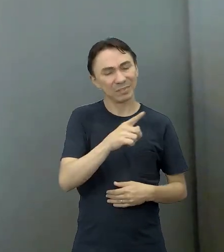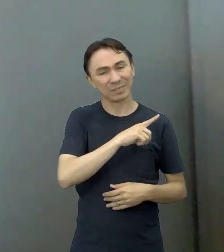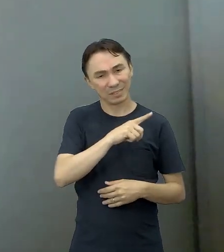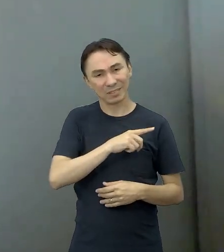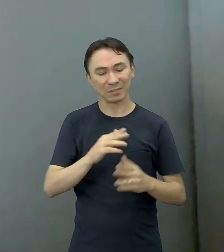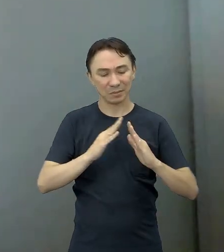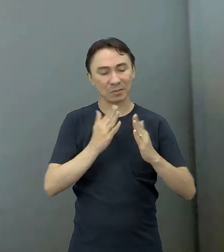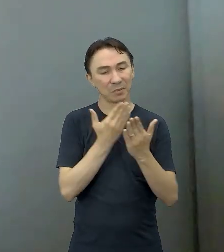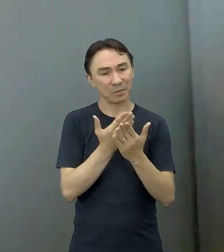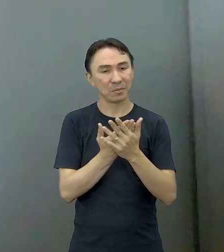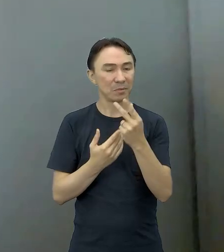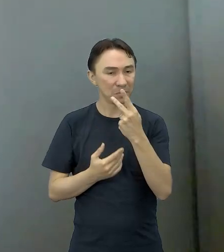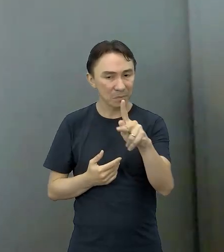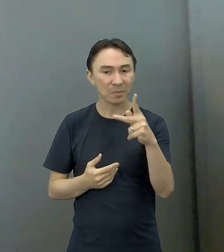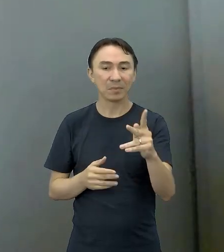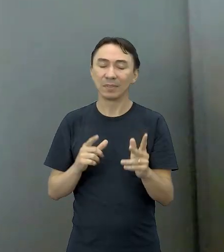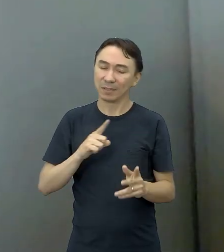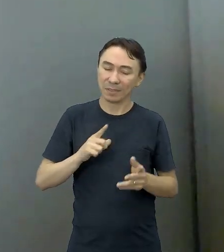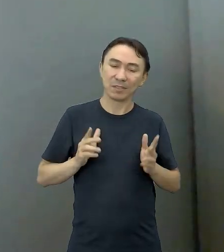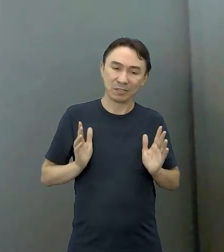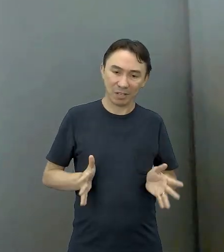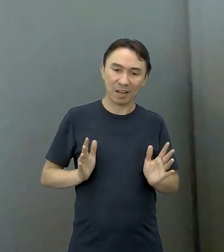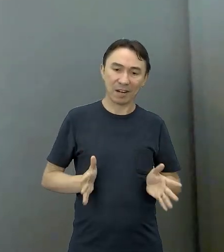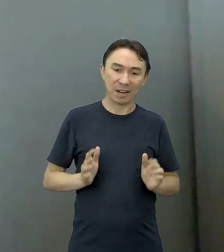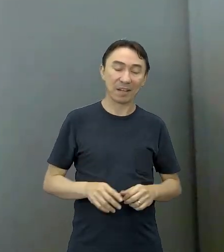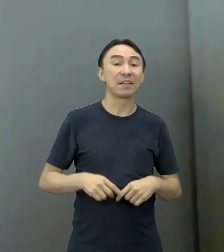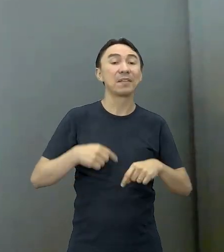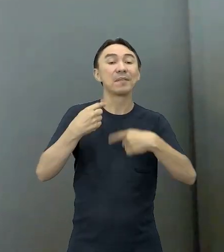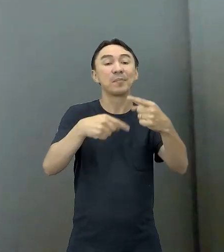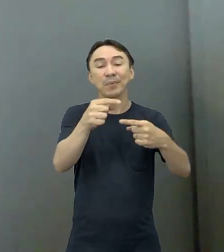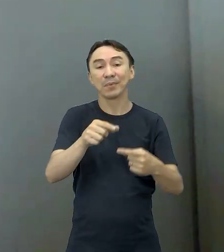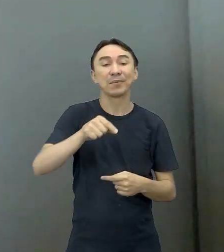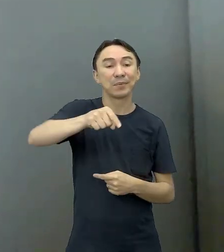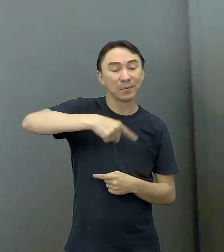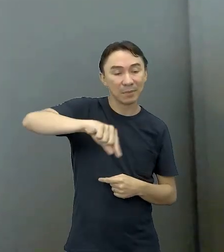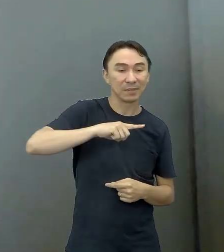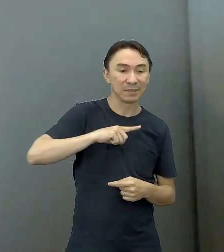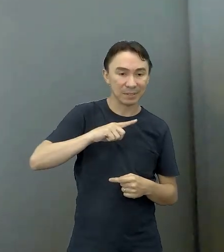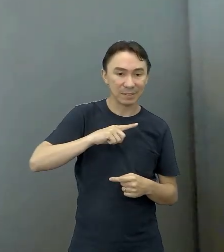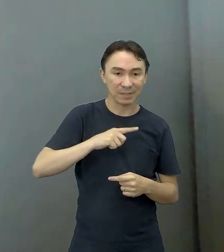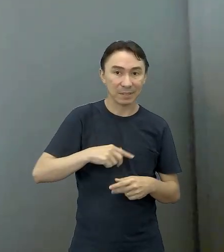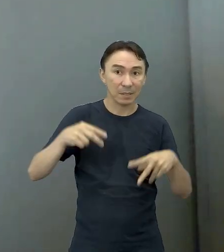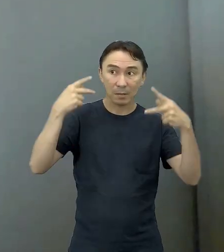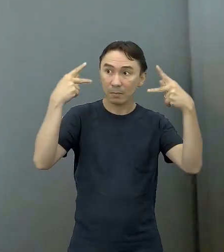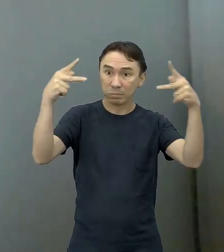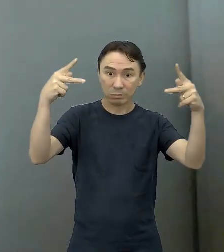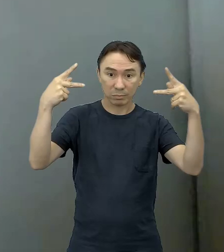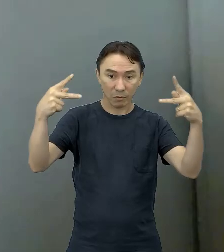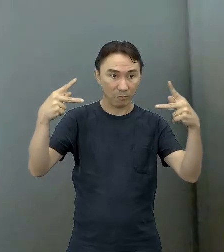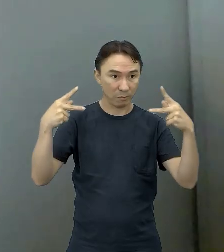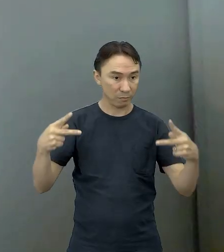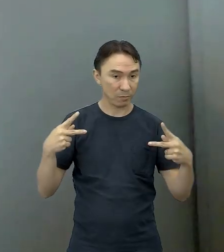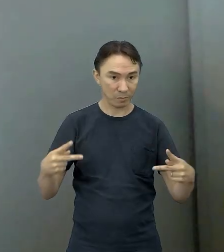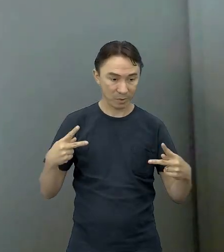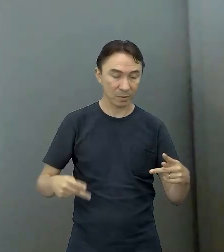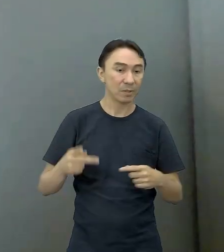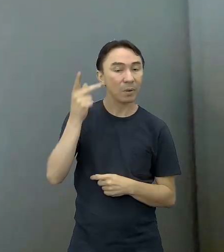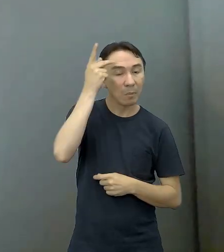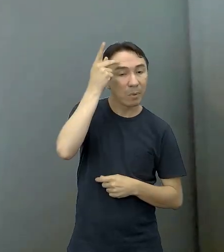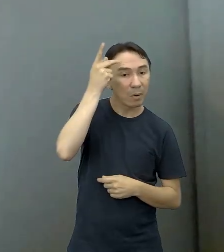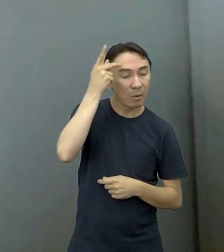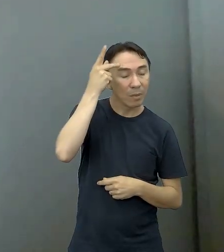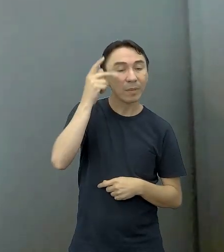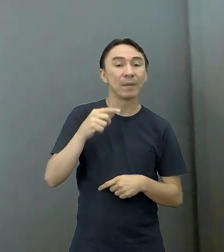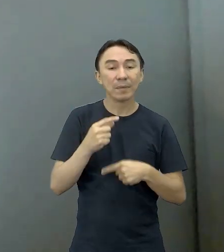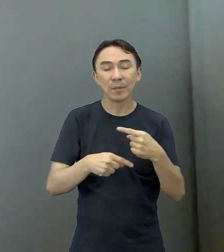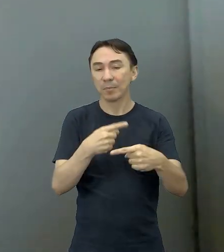nós vamos percorrer as nossas ferramentas que são apresentadas na plataforma São Paulo, e depois nós vamos